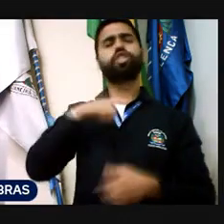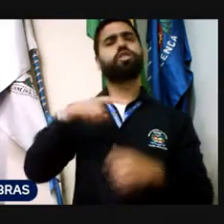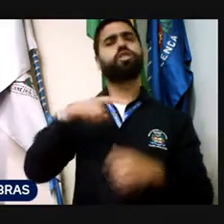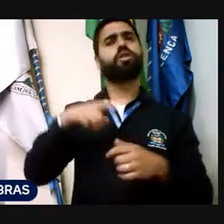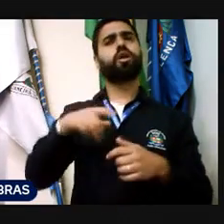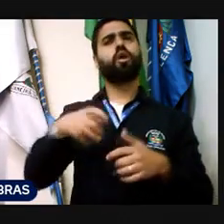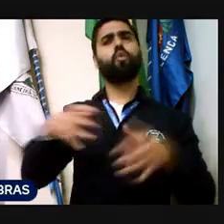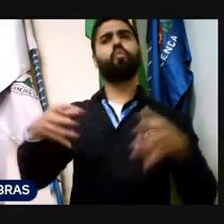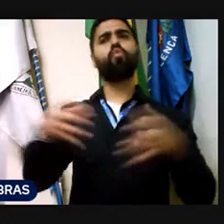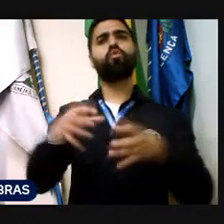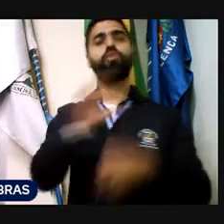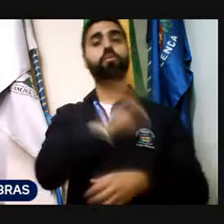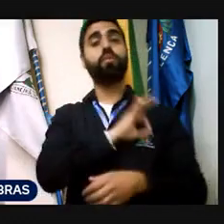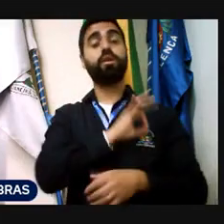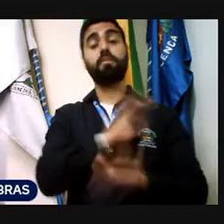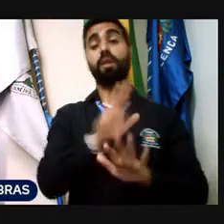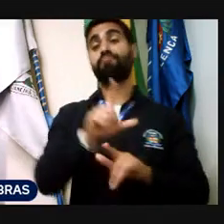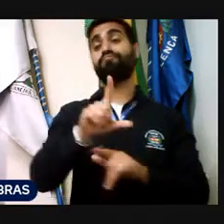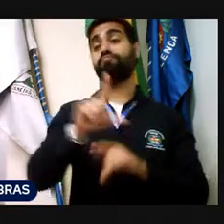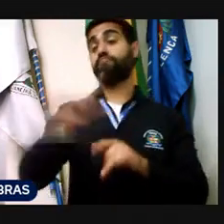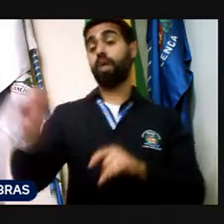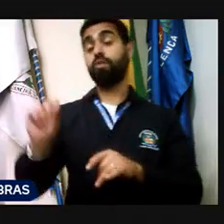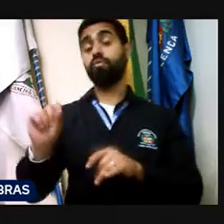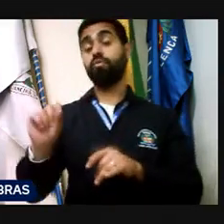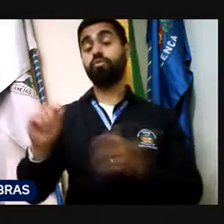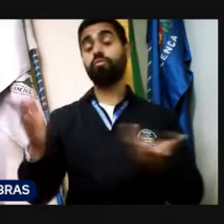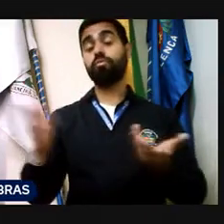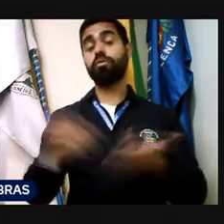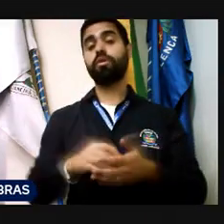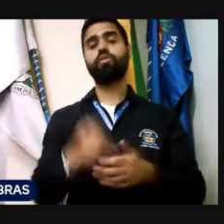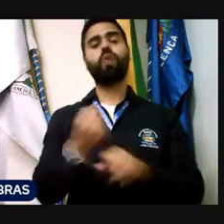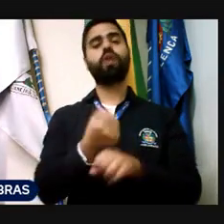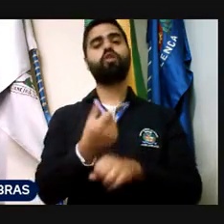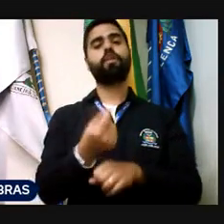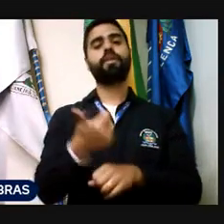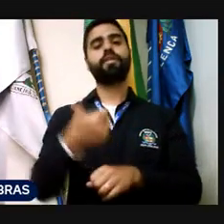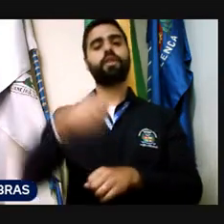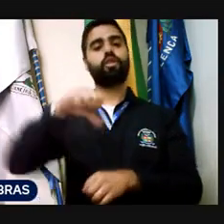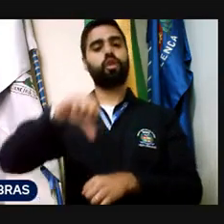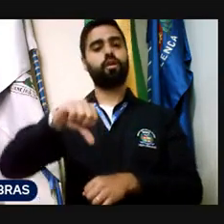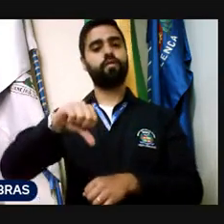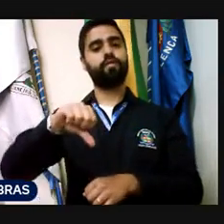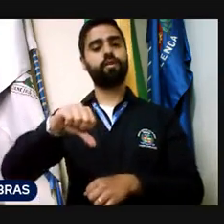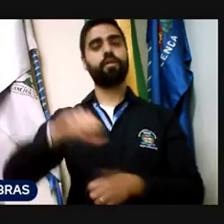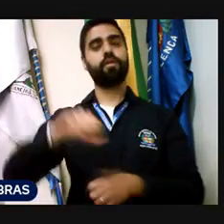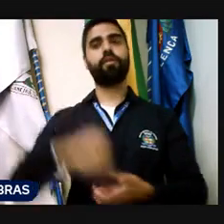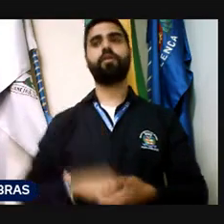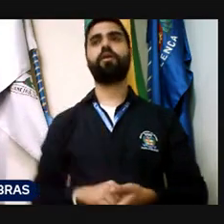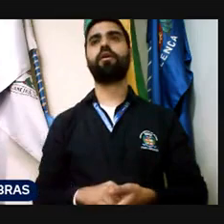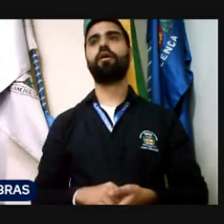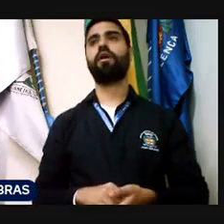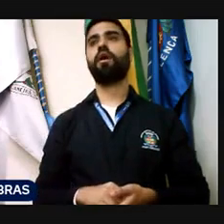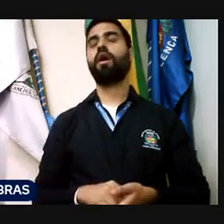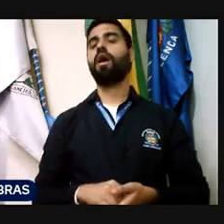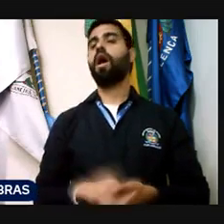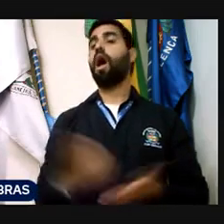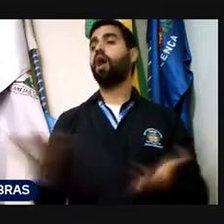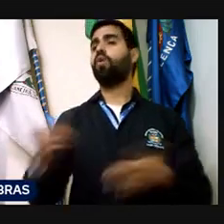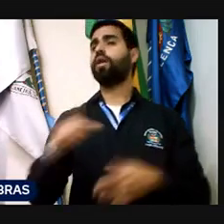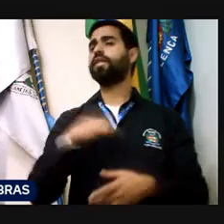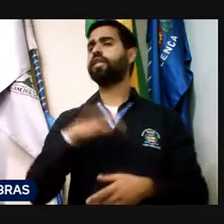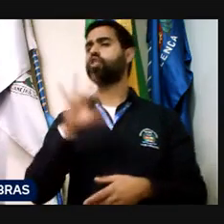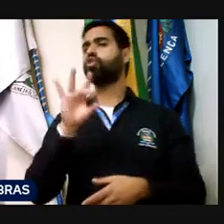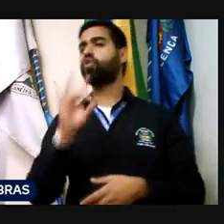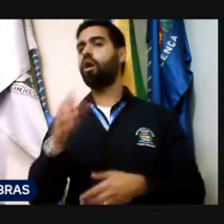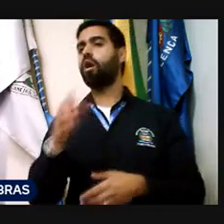essa unidade saiu, né, do distrito em 2019, contando agora apenas com a